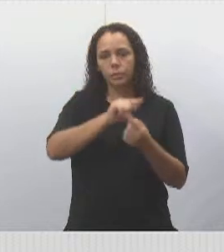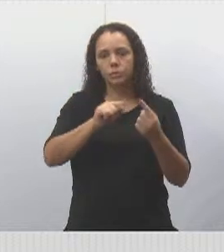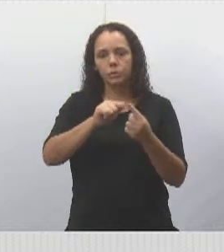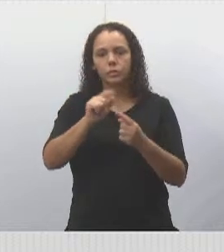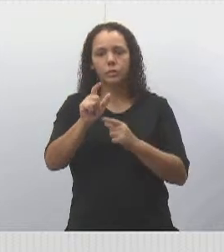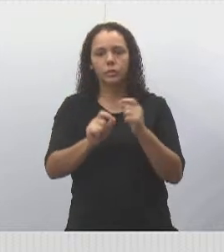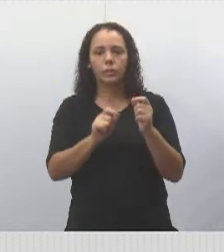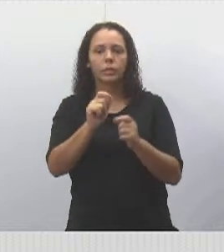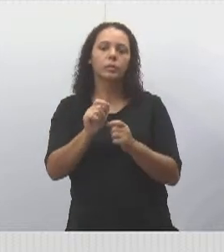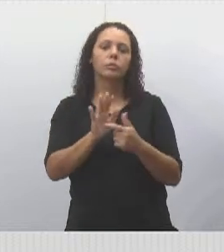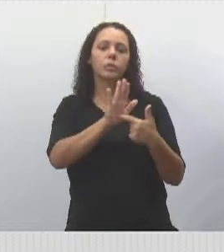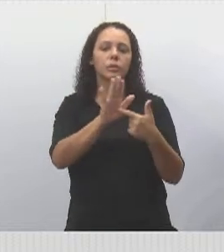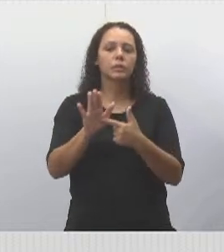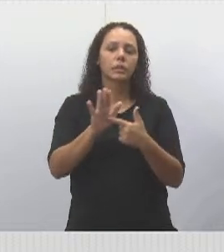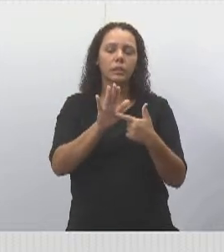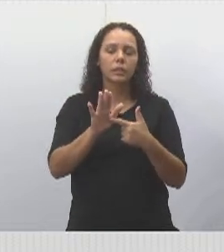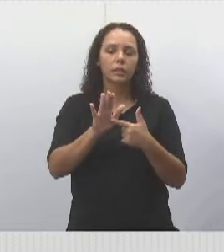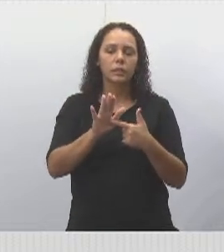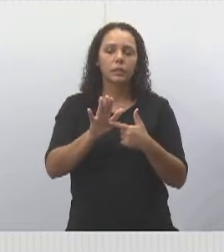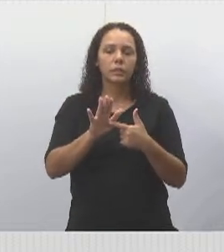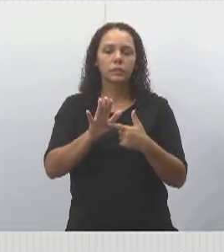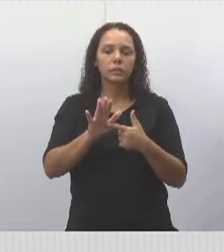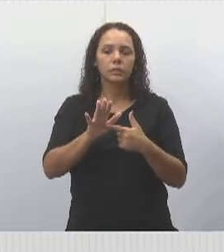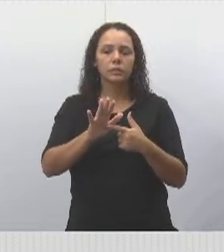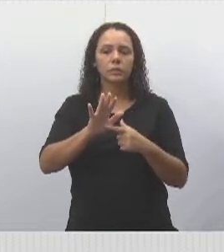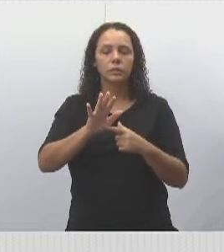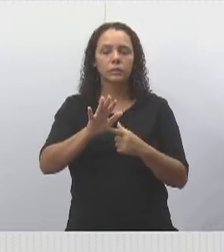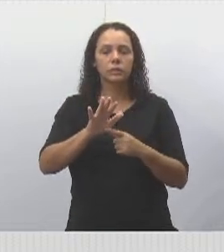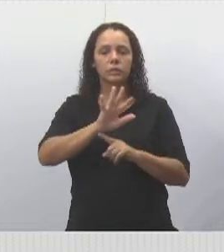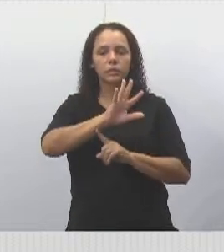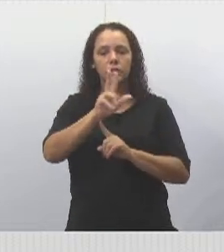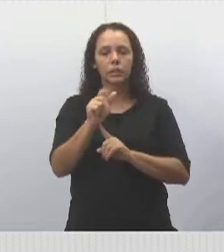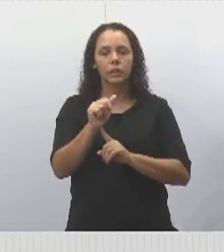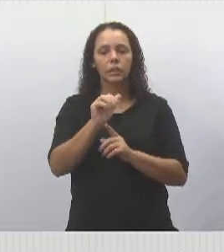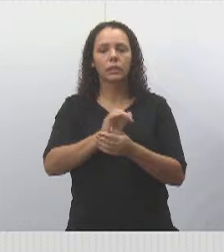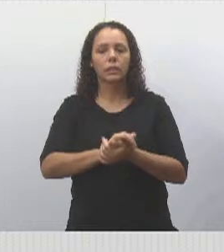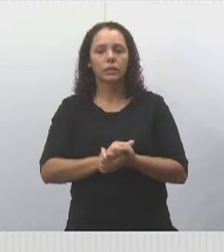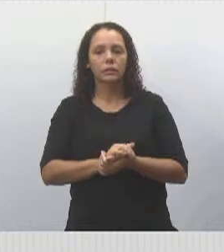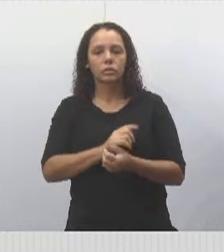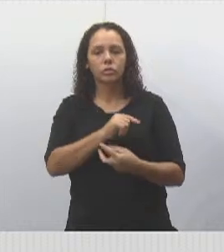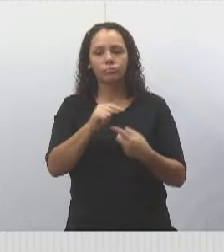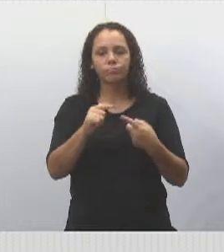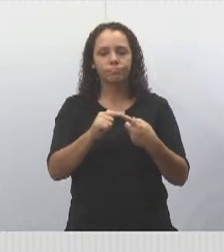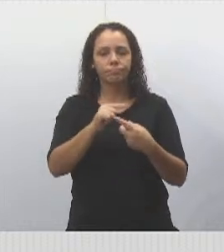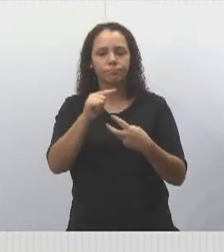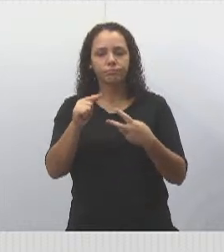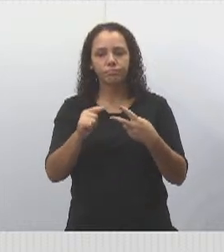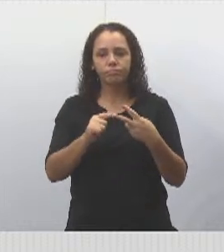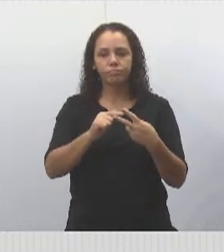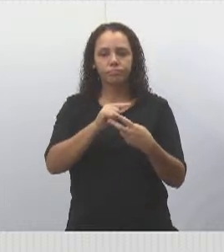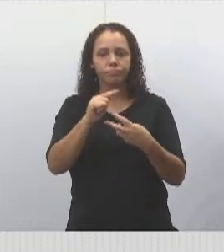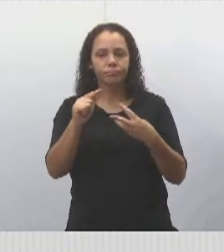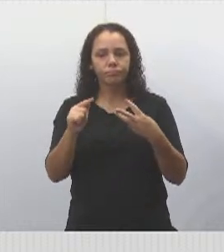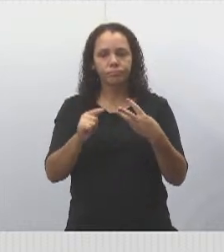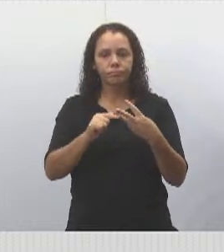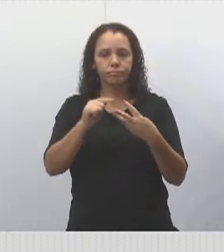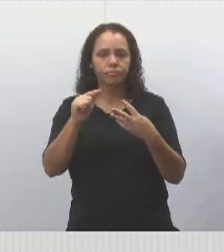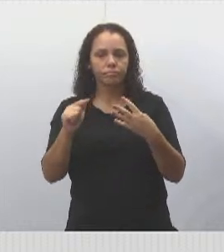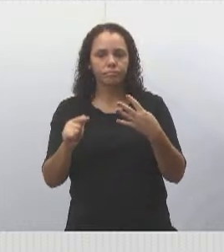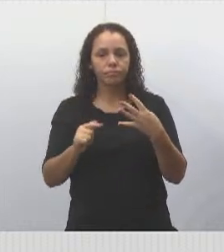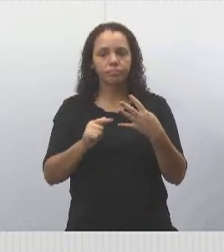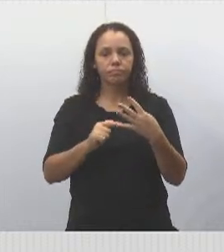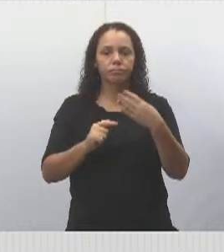projetos, pode passar, a Mostra de Artes Cênicas, o Programa de Formação Cultural, a Escola Livres de Arte, o Circuito